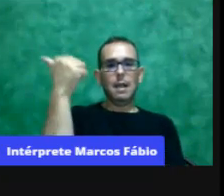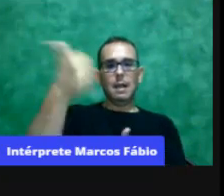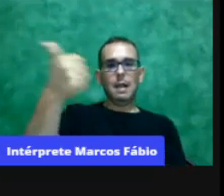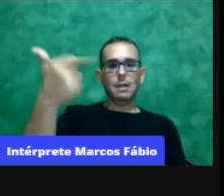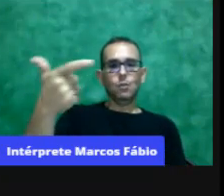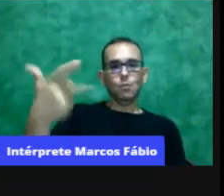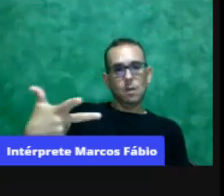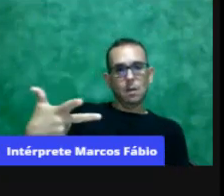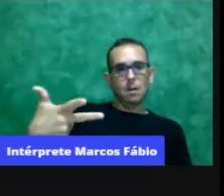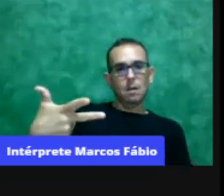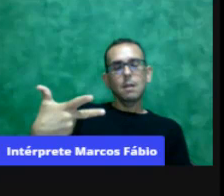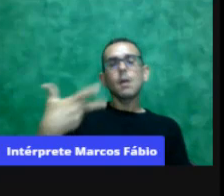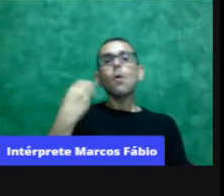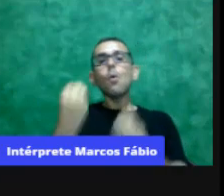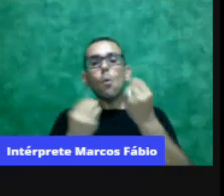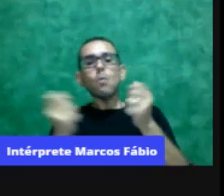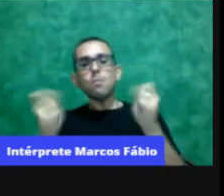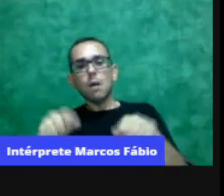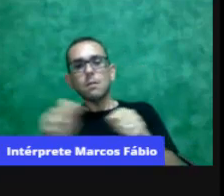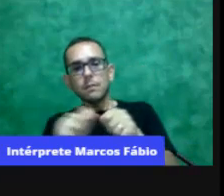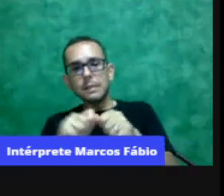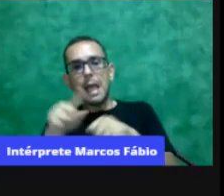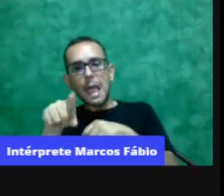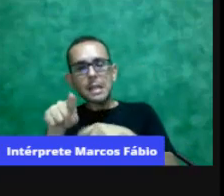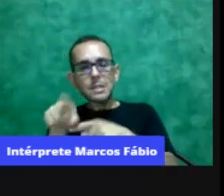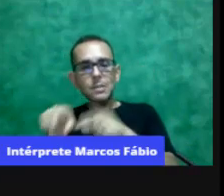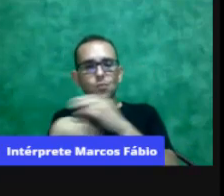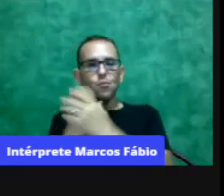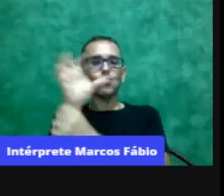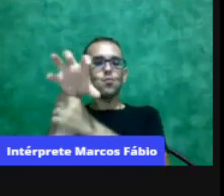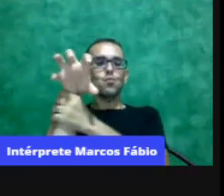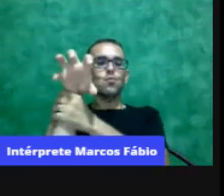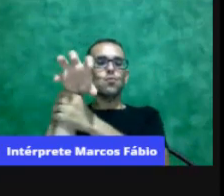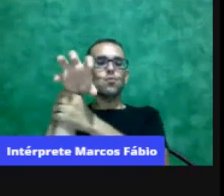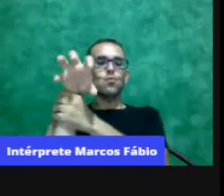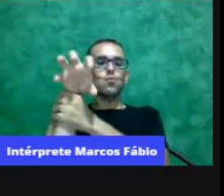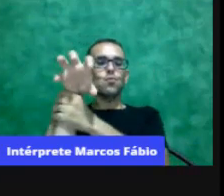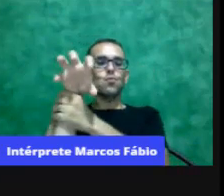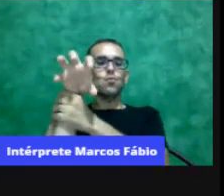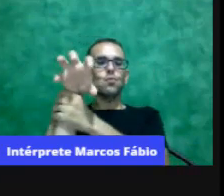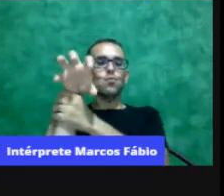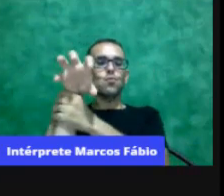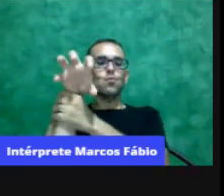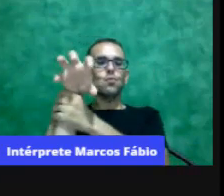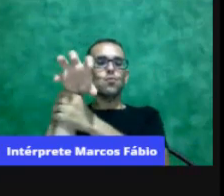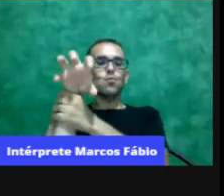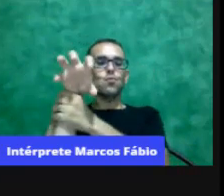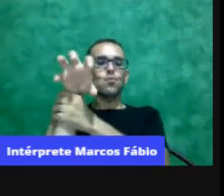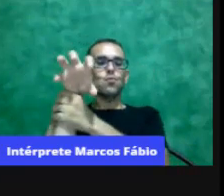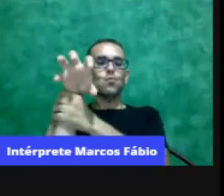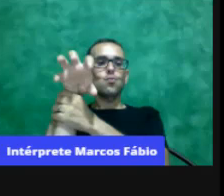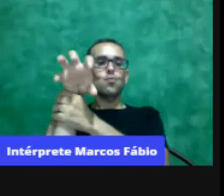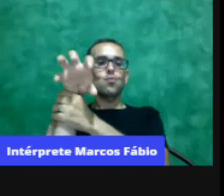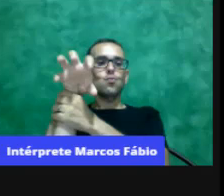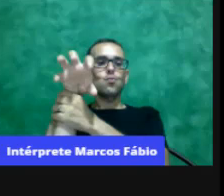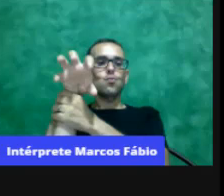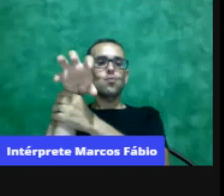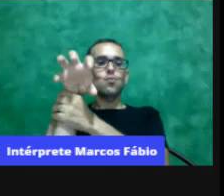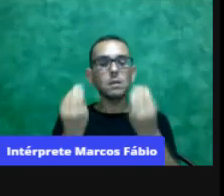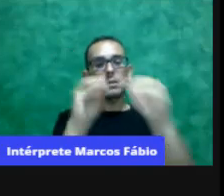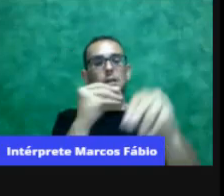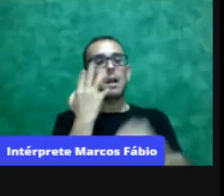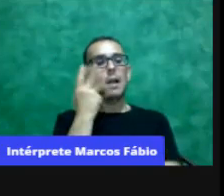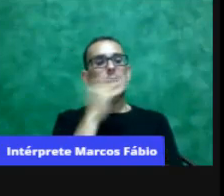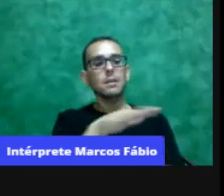como é que ele conseguiu fazer esse bonequinho funcionar nas suas aulas. né? E muitas delas, às vezes, é para a educação